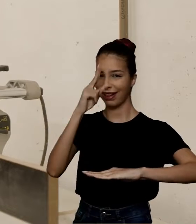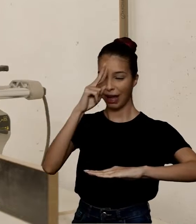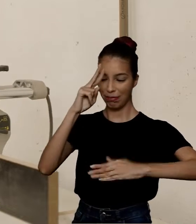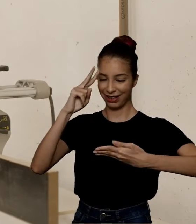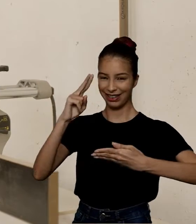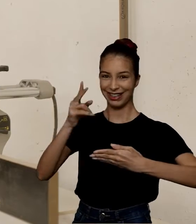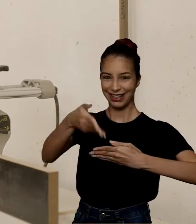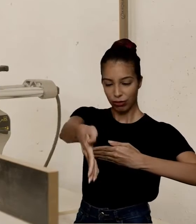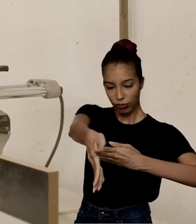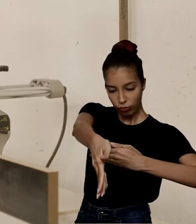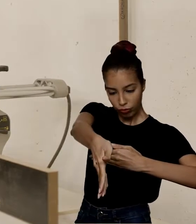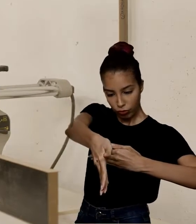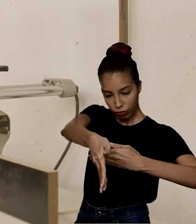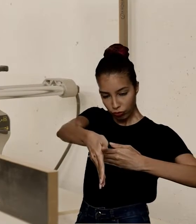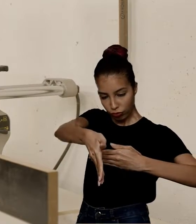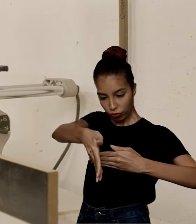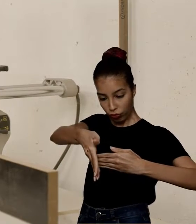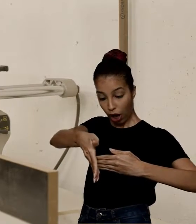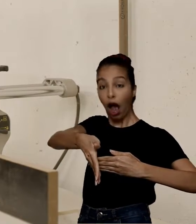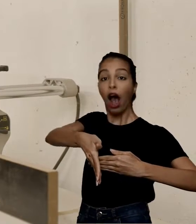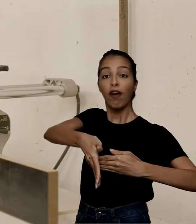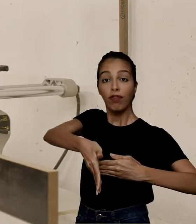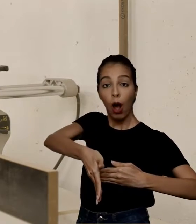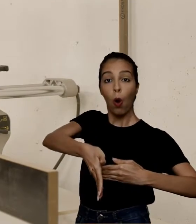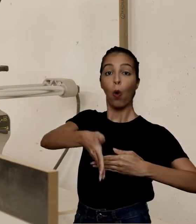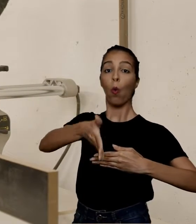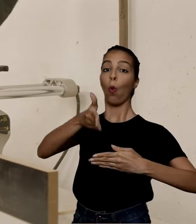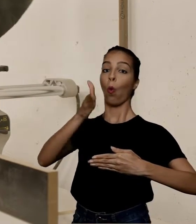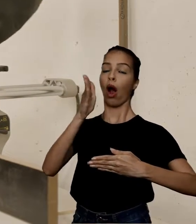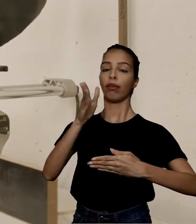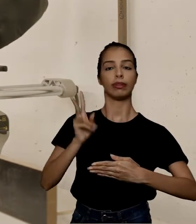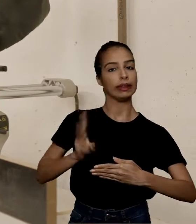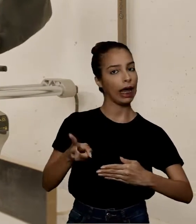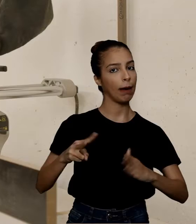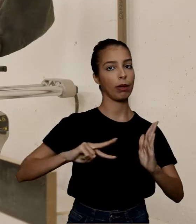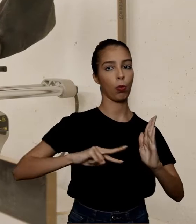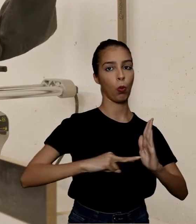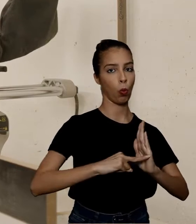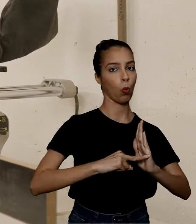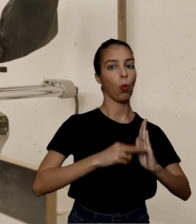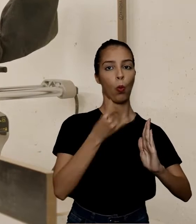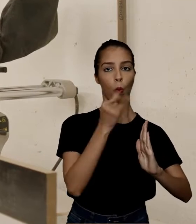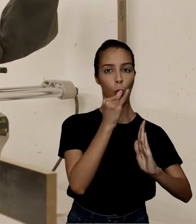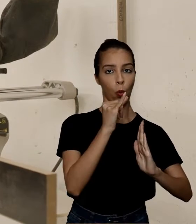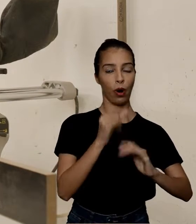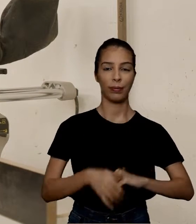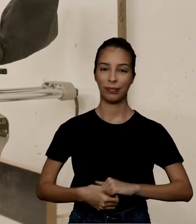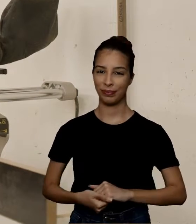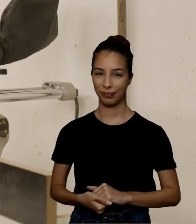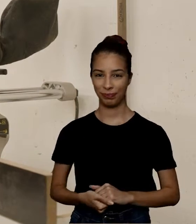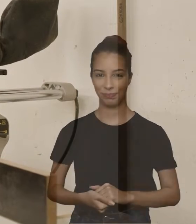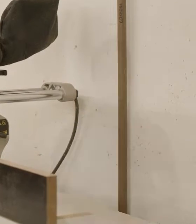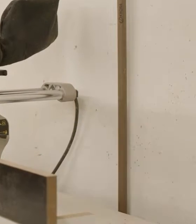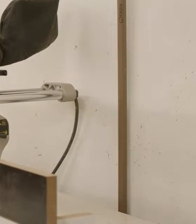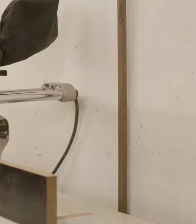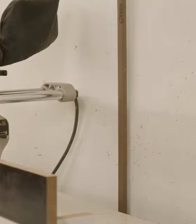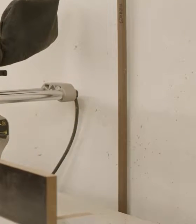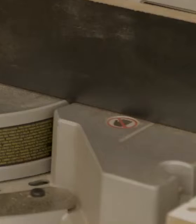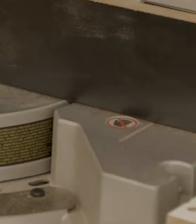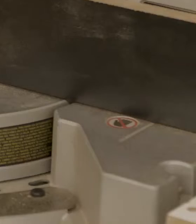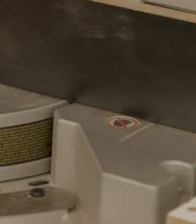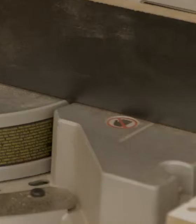e empurrar a serra contra o batente, subindo no final do movimento, sempre com ela